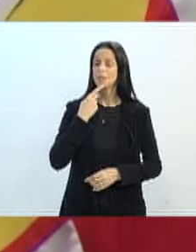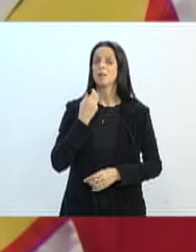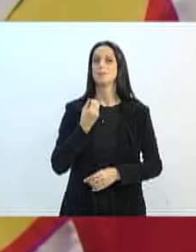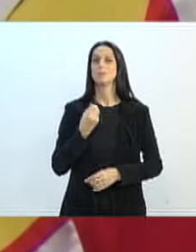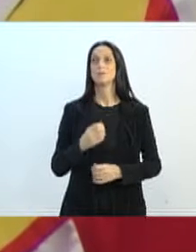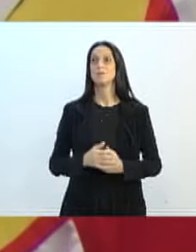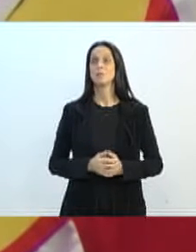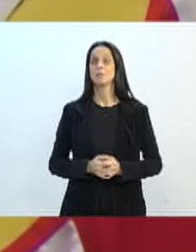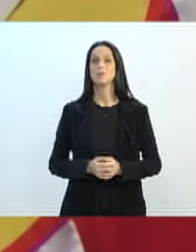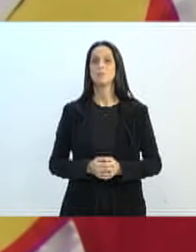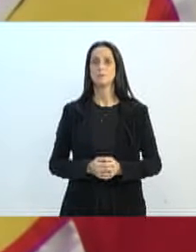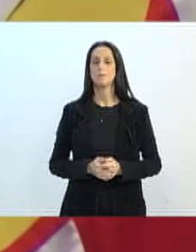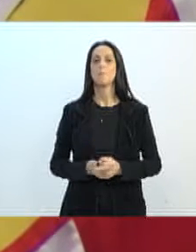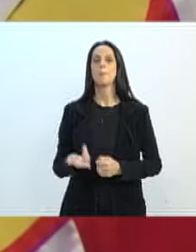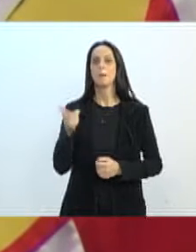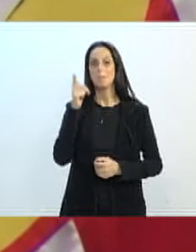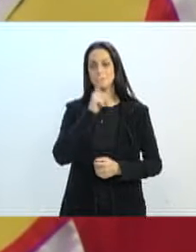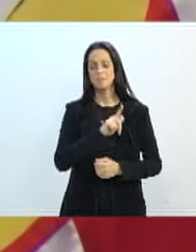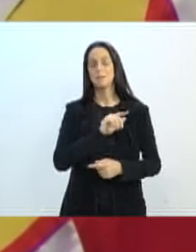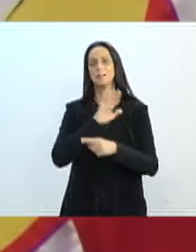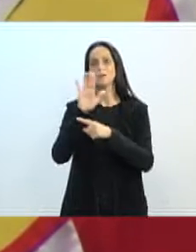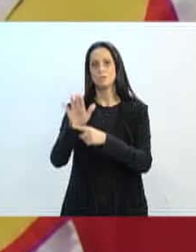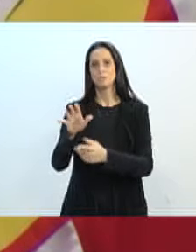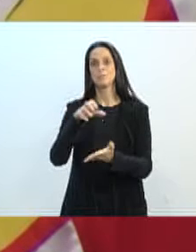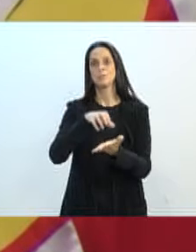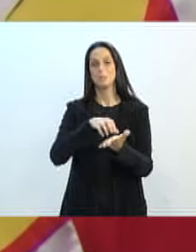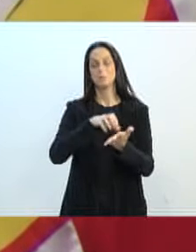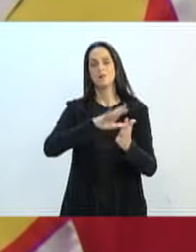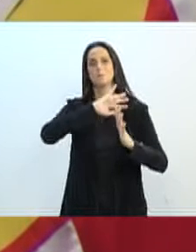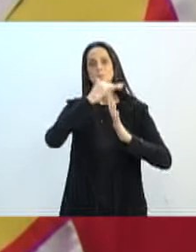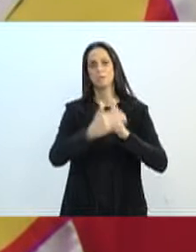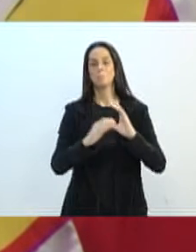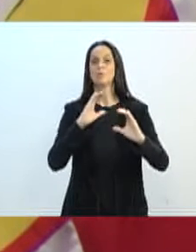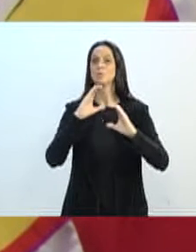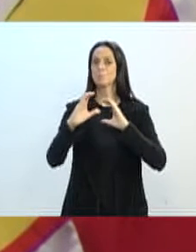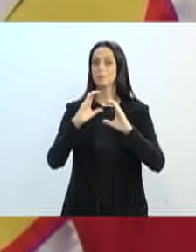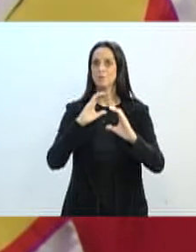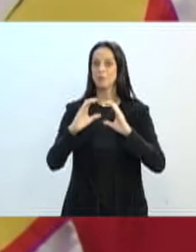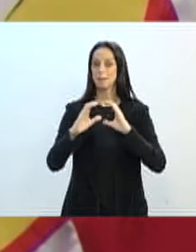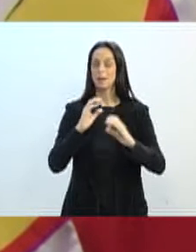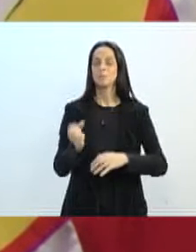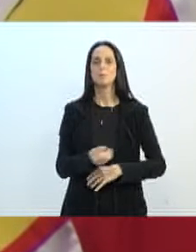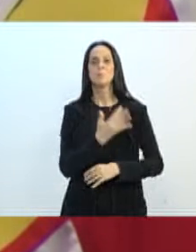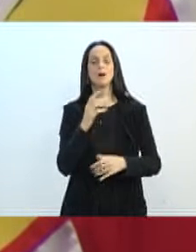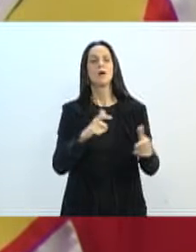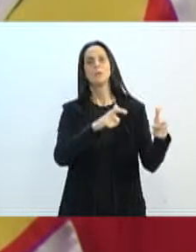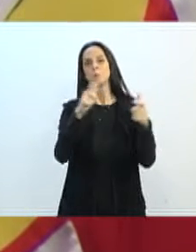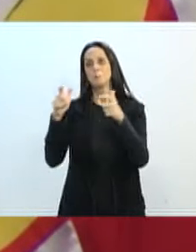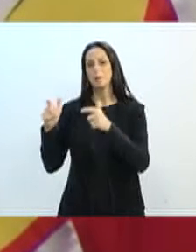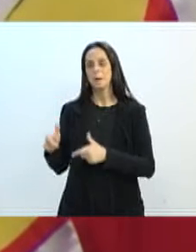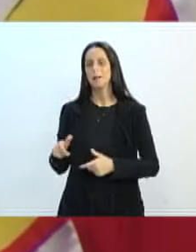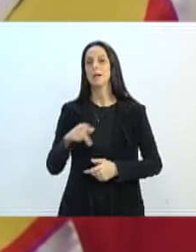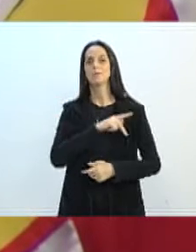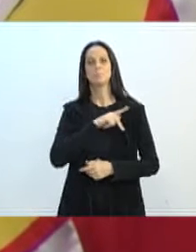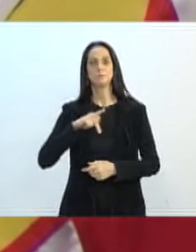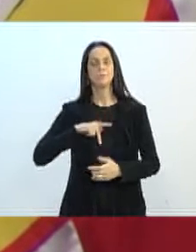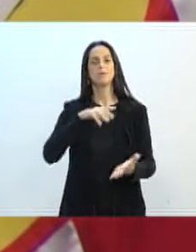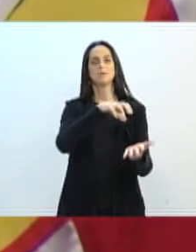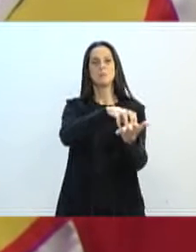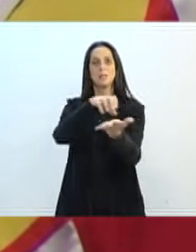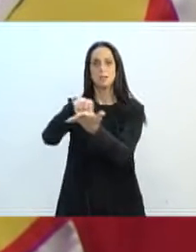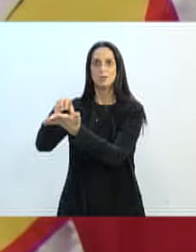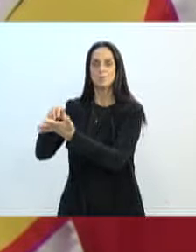recebem, através da Central de Libras, o apoio para se comunicar nos mais diversos serviços, setores aqui